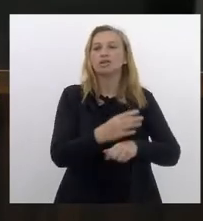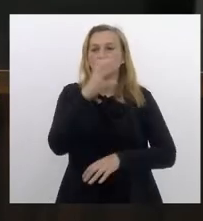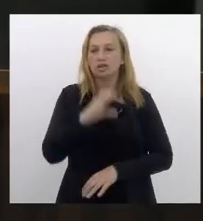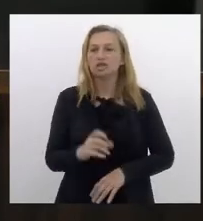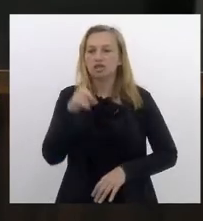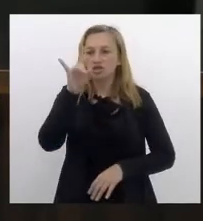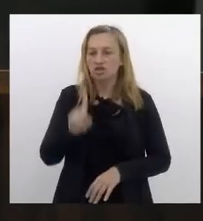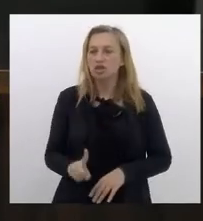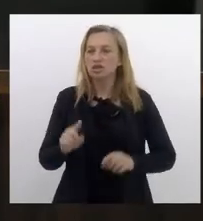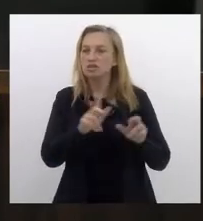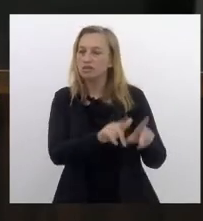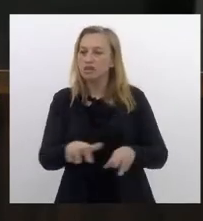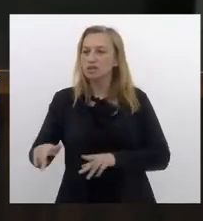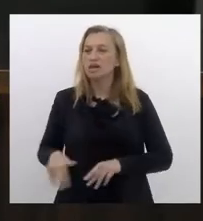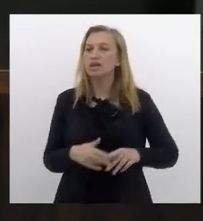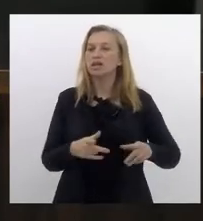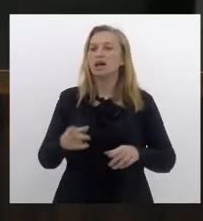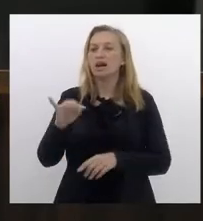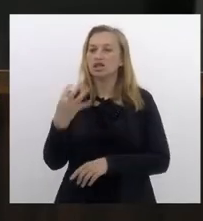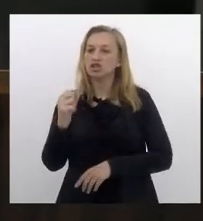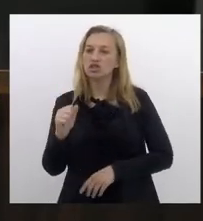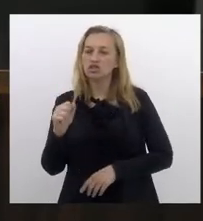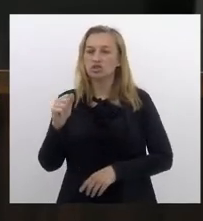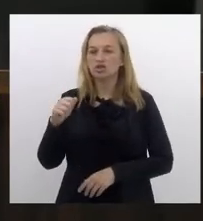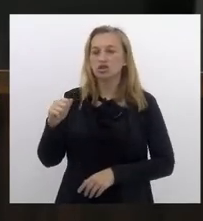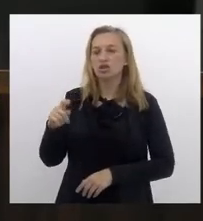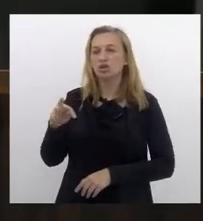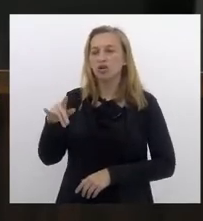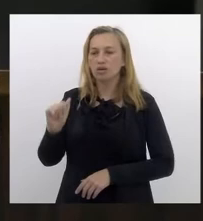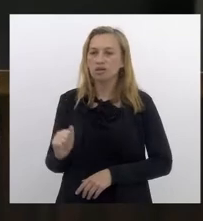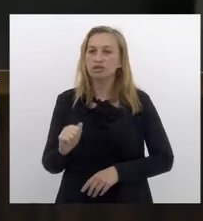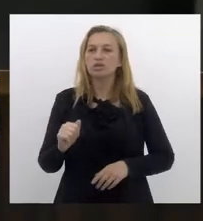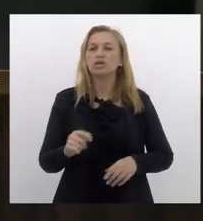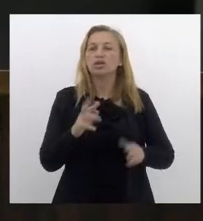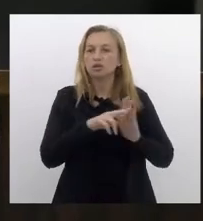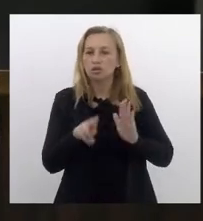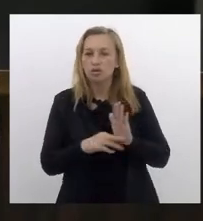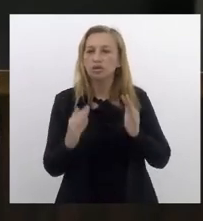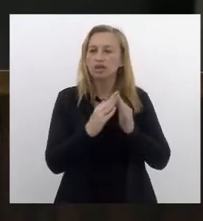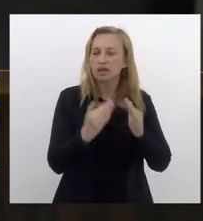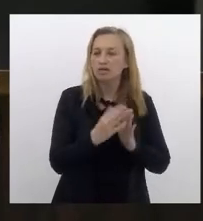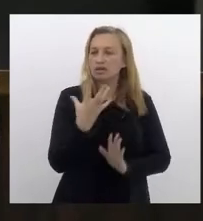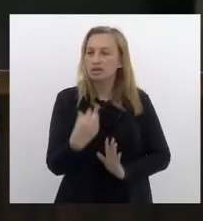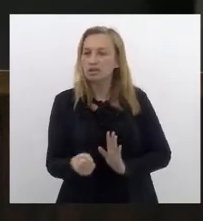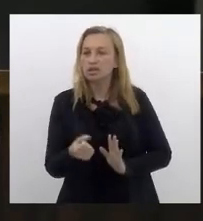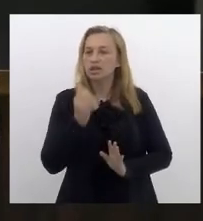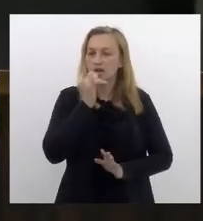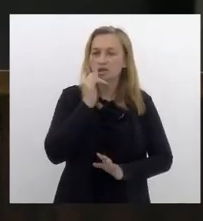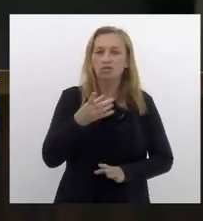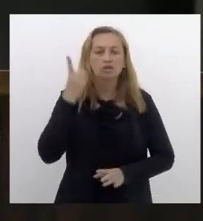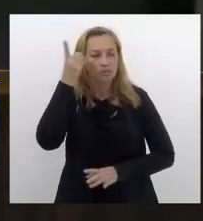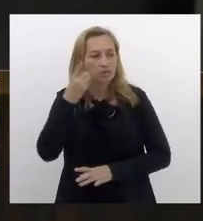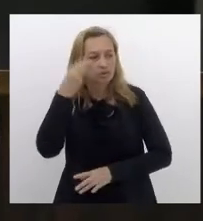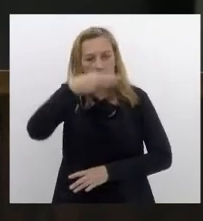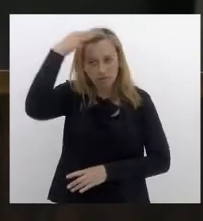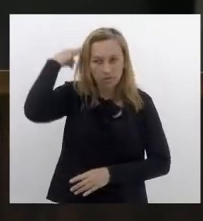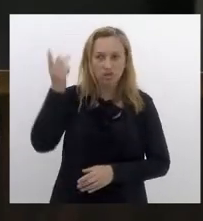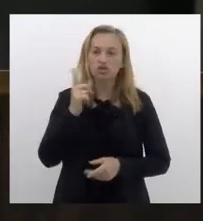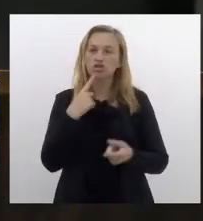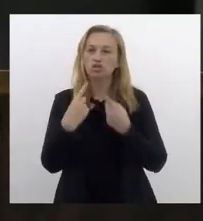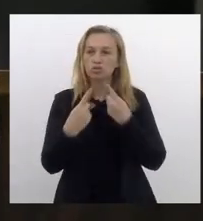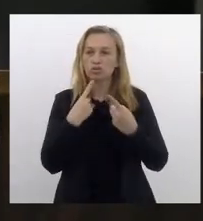direito e respeito à diversidade à artista Lorna Washington. Parece da Comissão de Normas Internas e Proporções Externas favorável, relator deputado Márcio Pacheco. Em